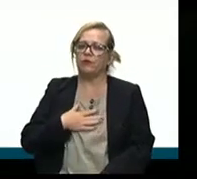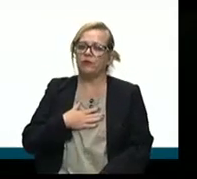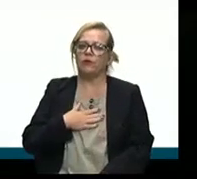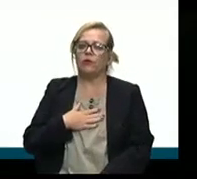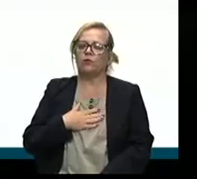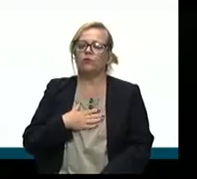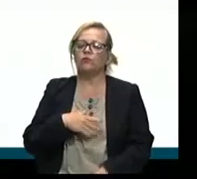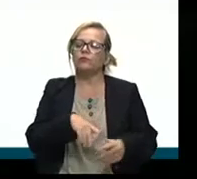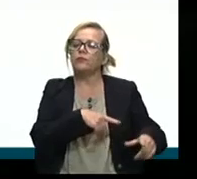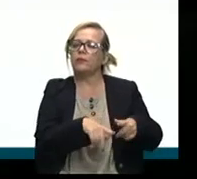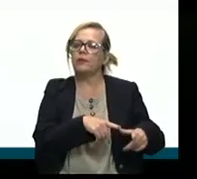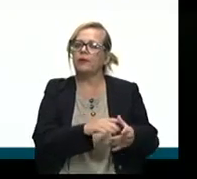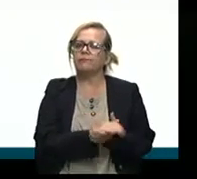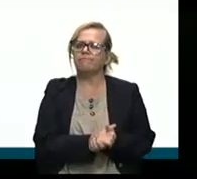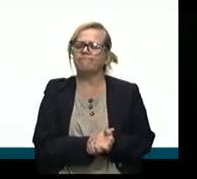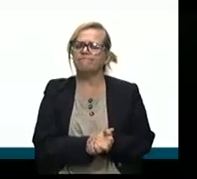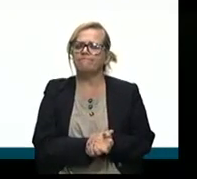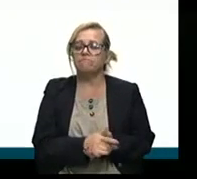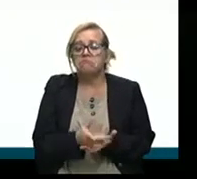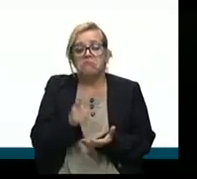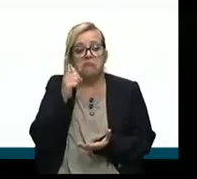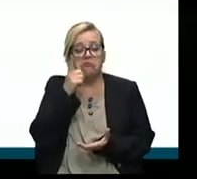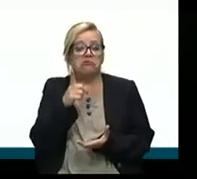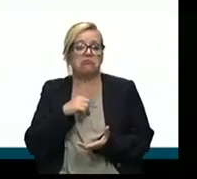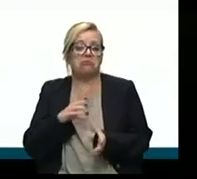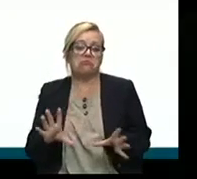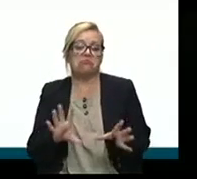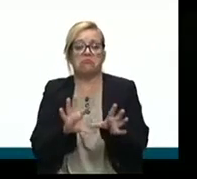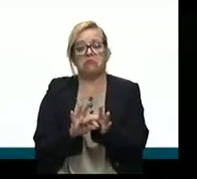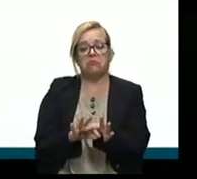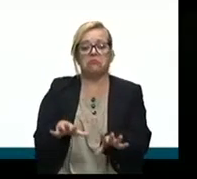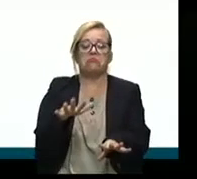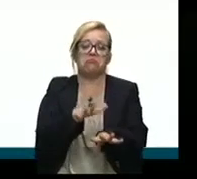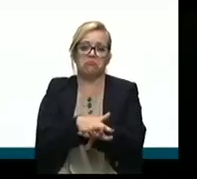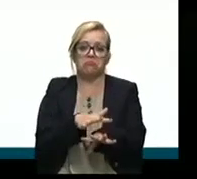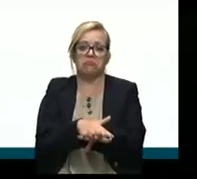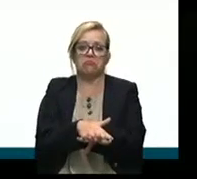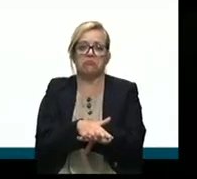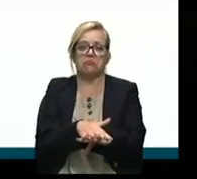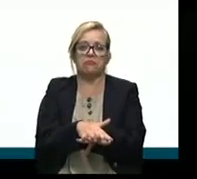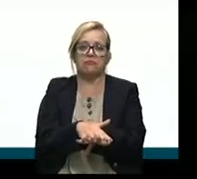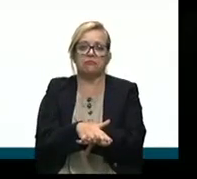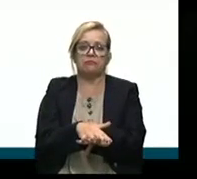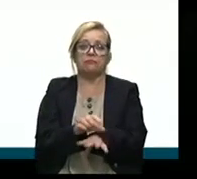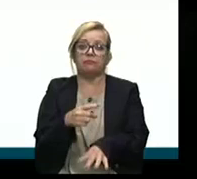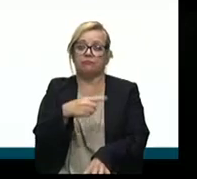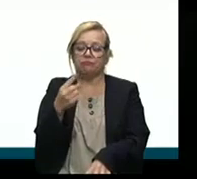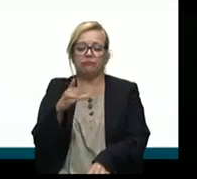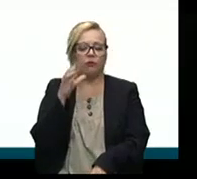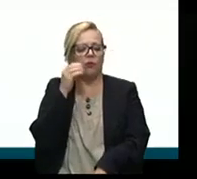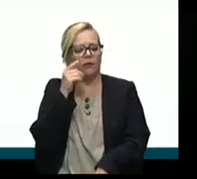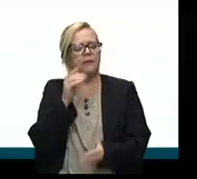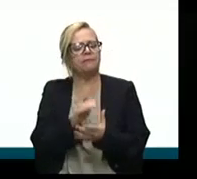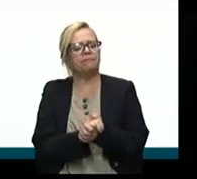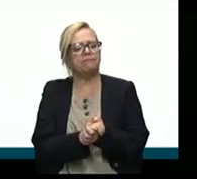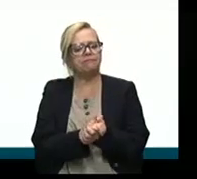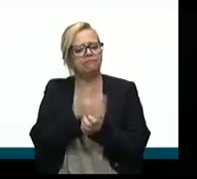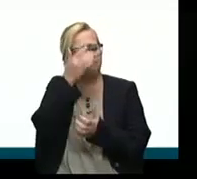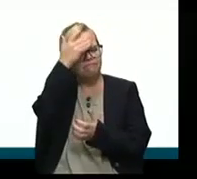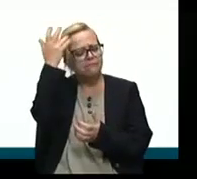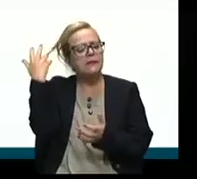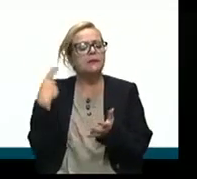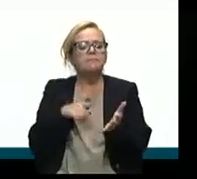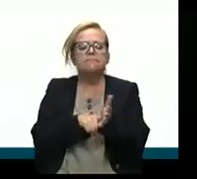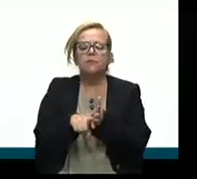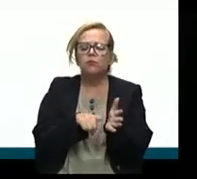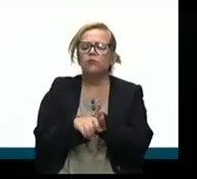condições de trabalho? Será que eu consigo estabelecer uma relação matemática? Um funcionário que avalie sua satisfação em